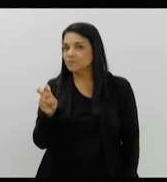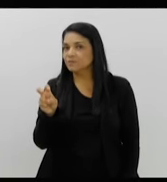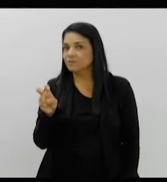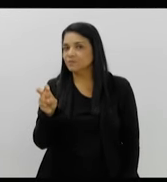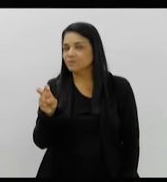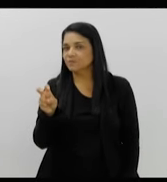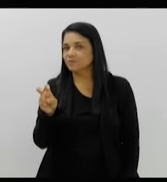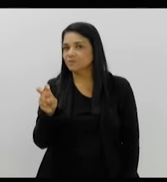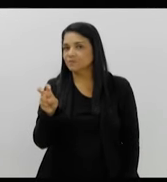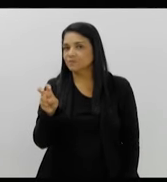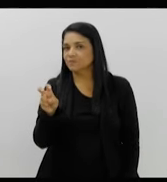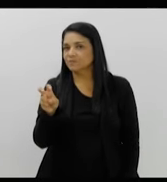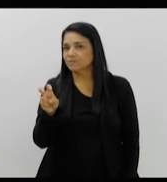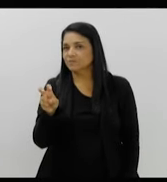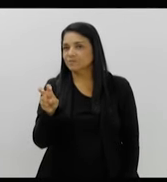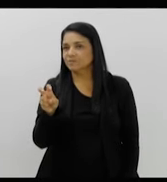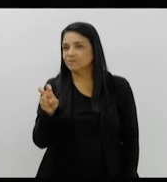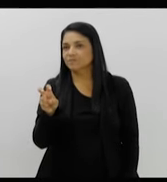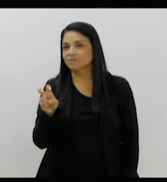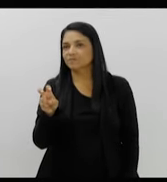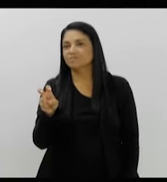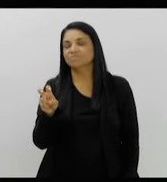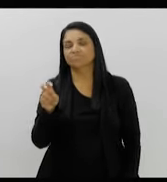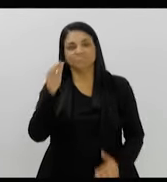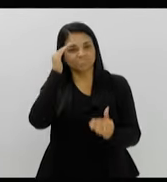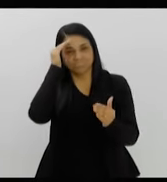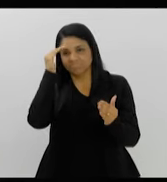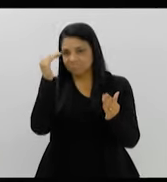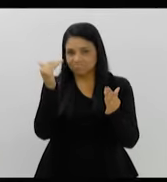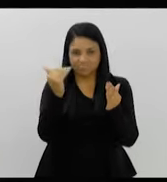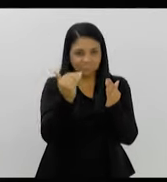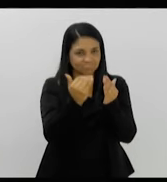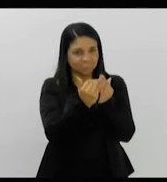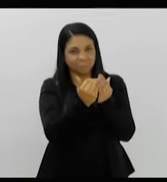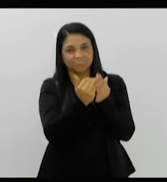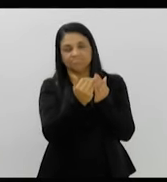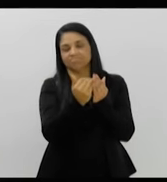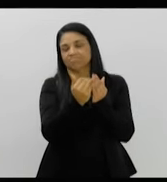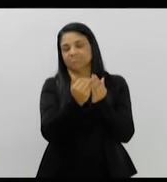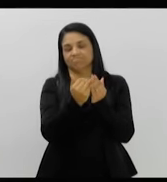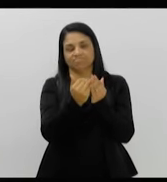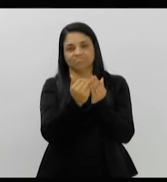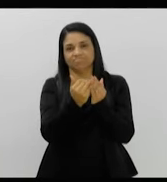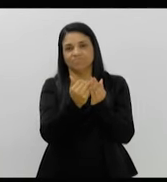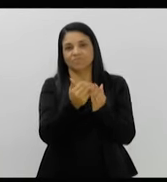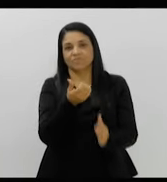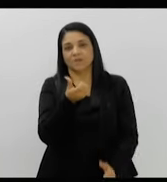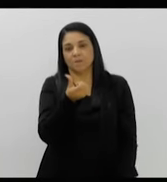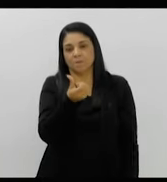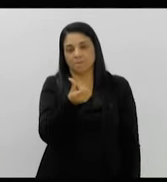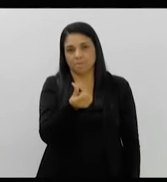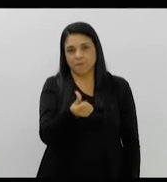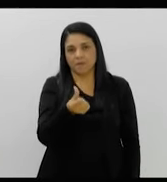635 arguição de descumprimento de preceito nmero